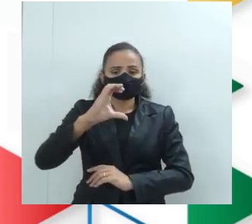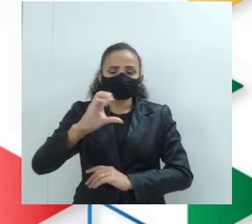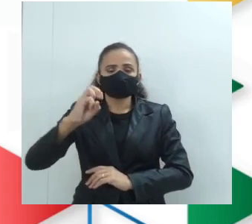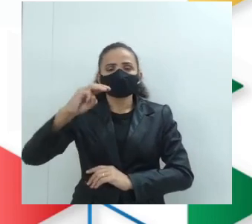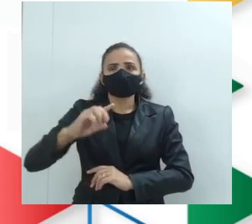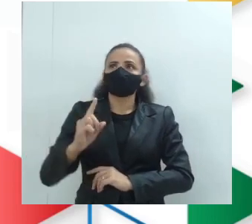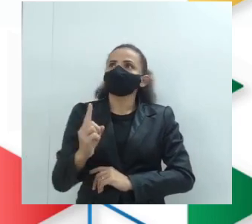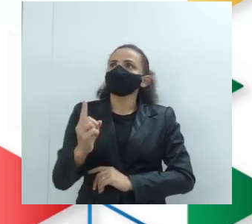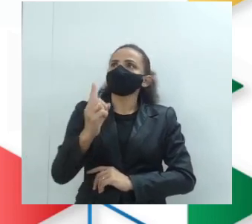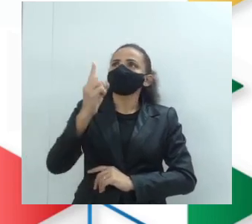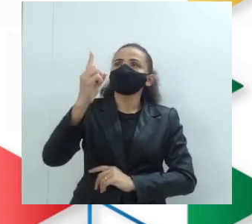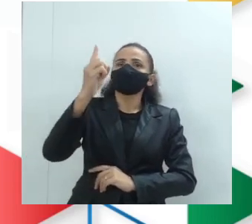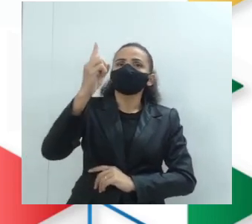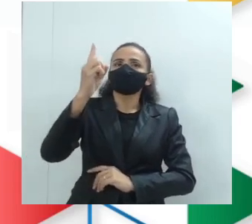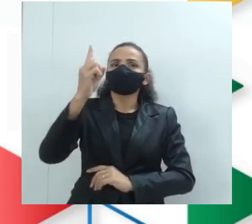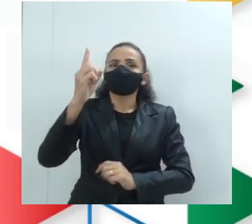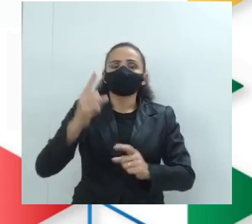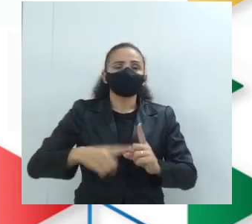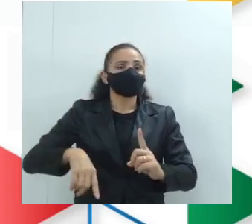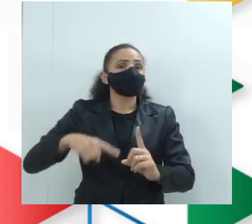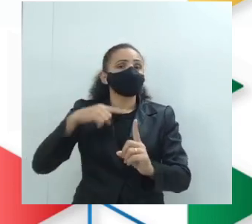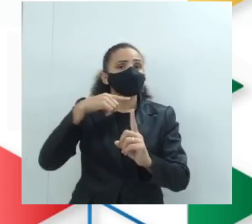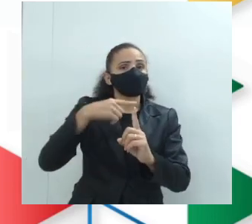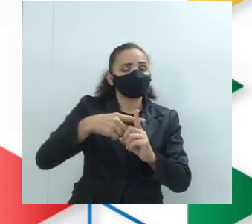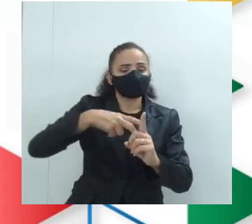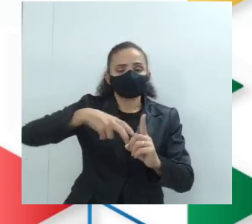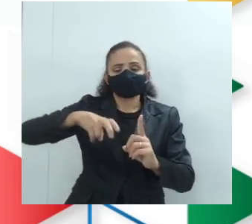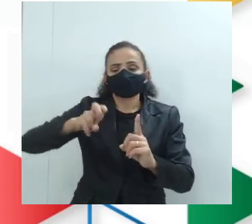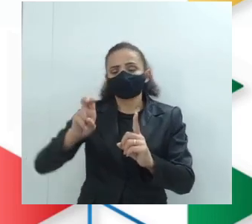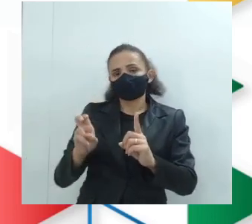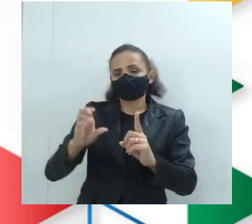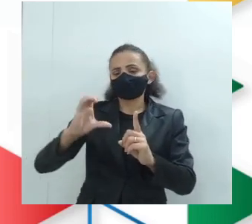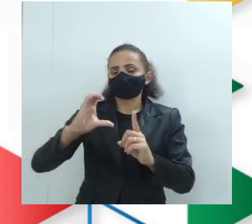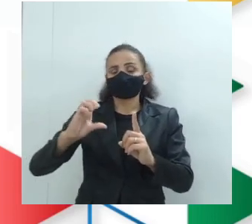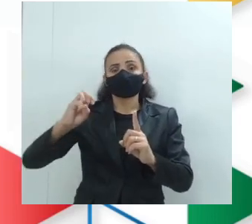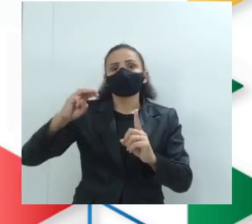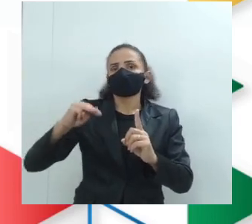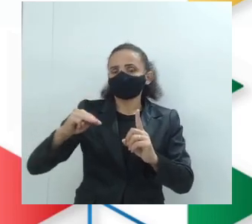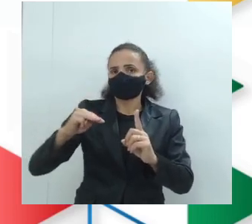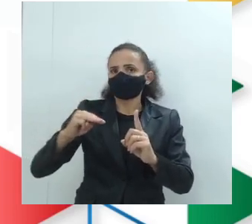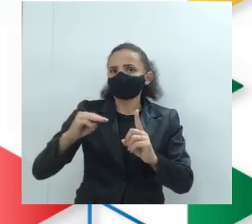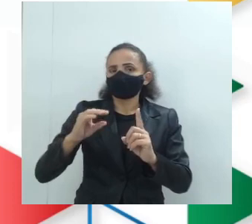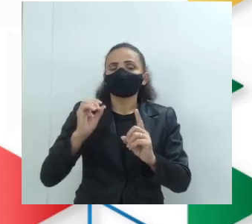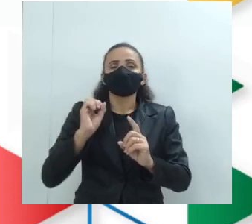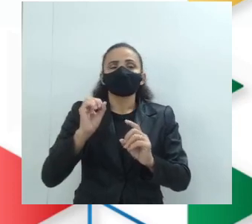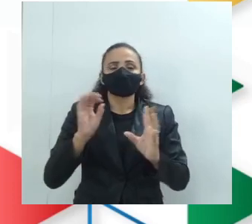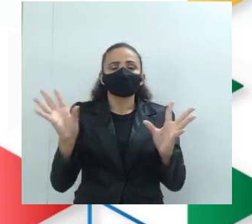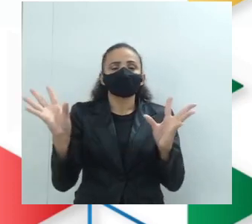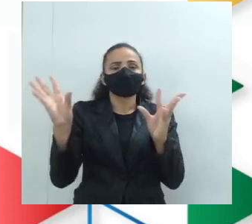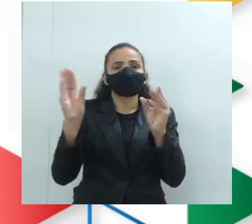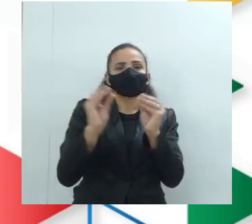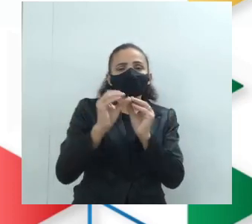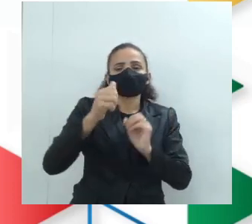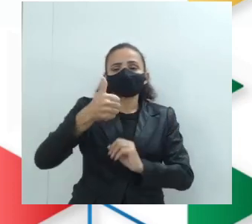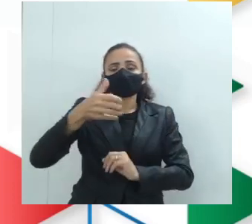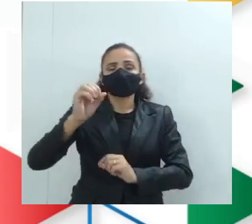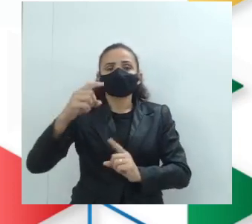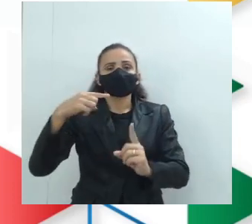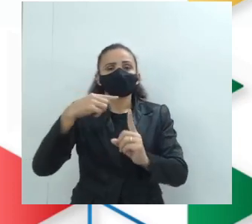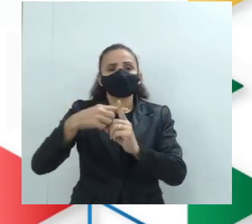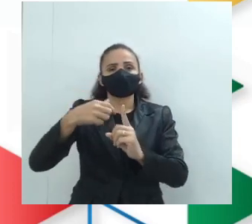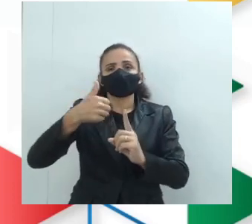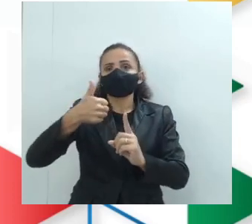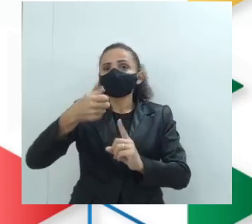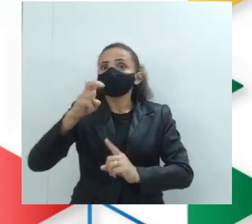parte superior, mais os 5 centímetros da parte inferior. E aí eu vou ter o total de 10 mais 5,